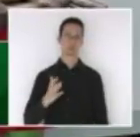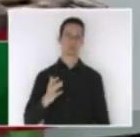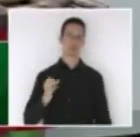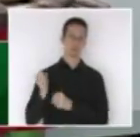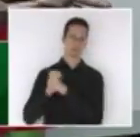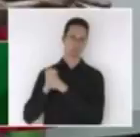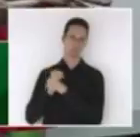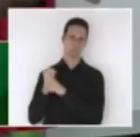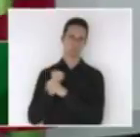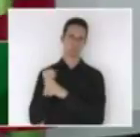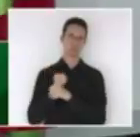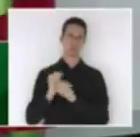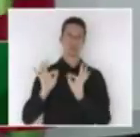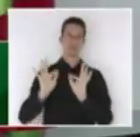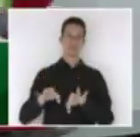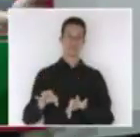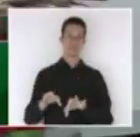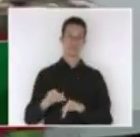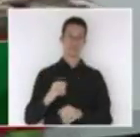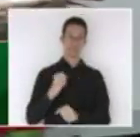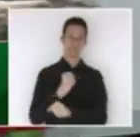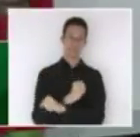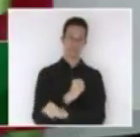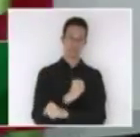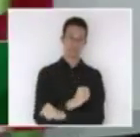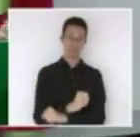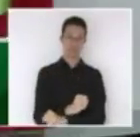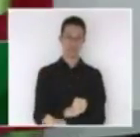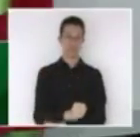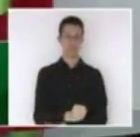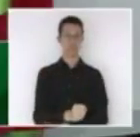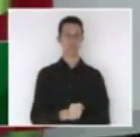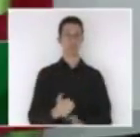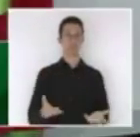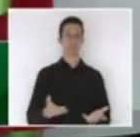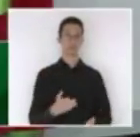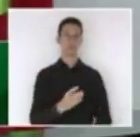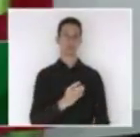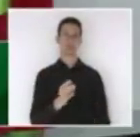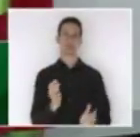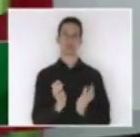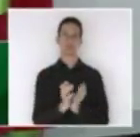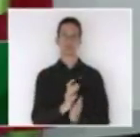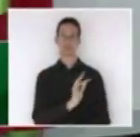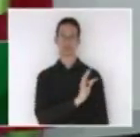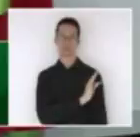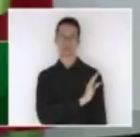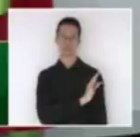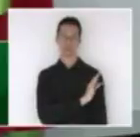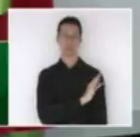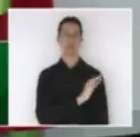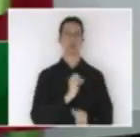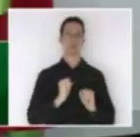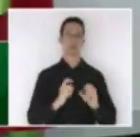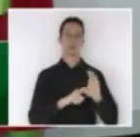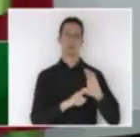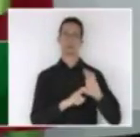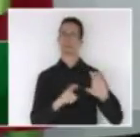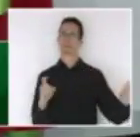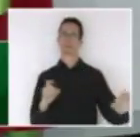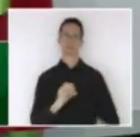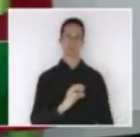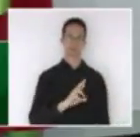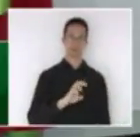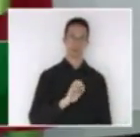escravidão, nós, os técnicos agrícolas, podem se libertar do CREA, tendo a oportunidade de ter o seu conselho